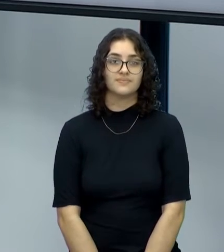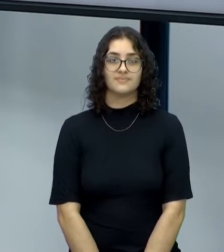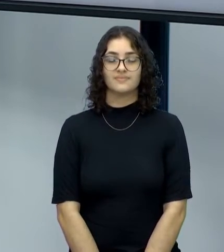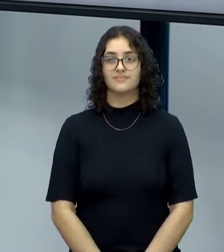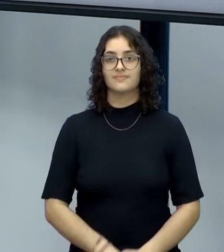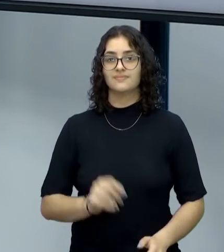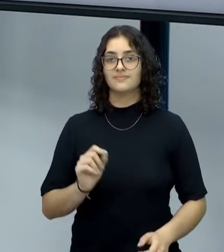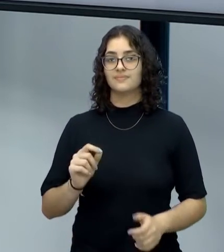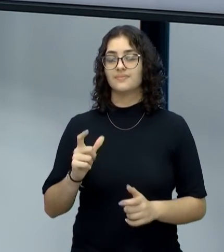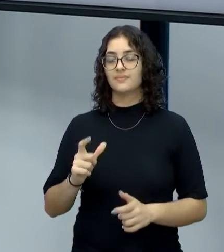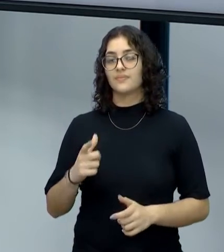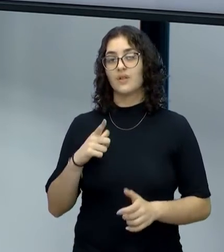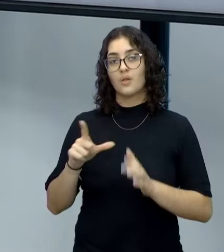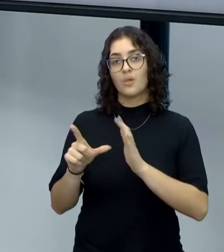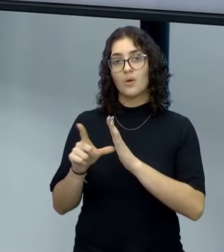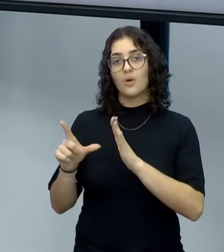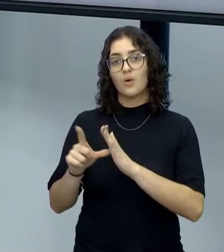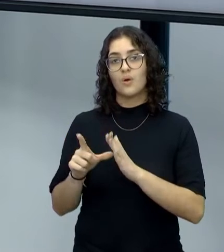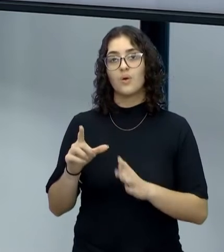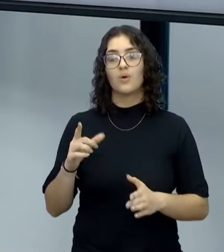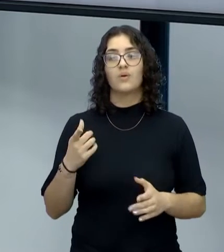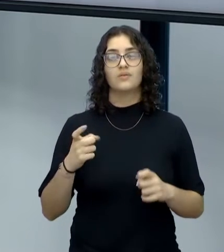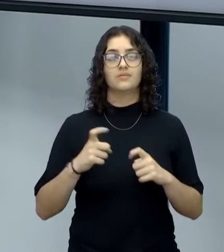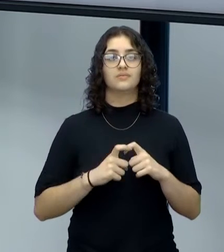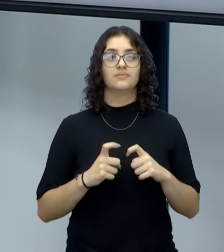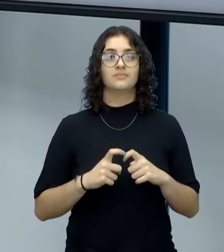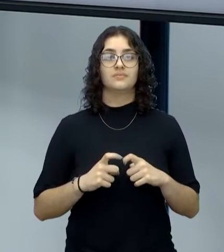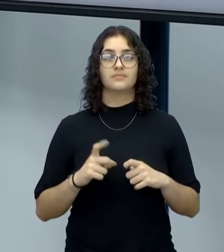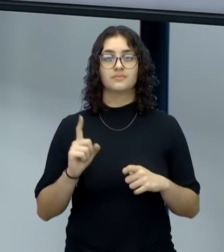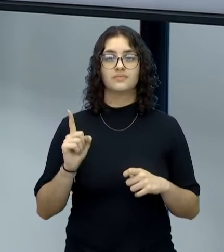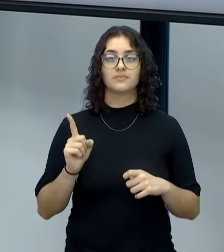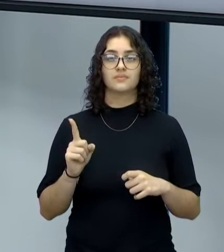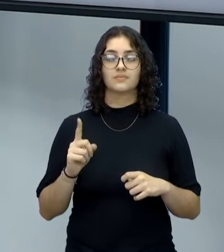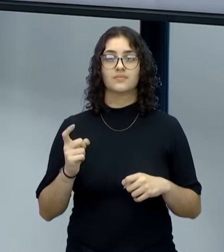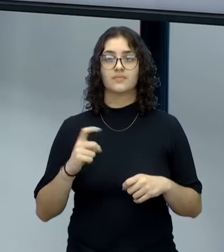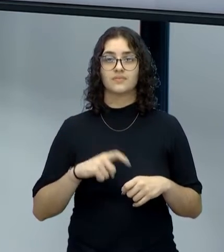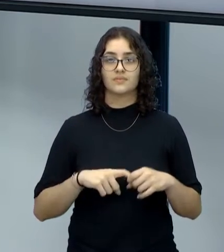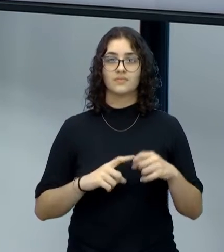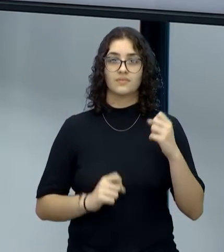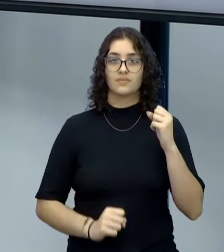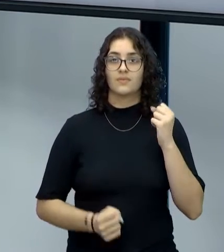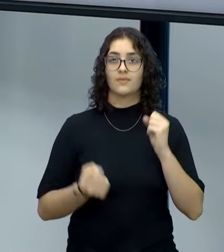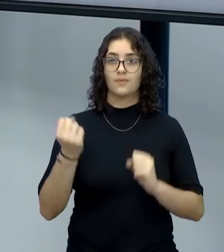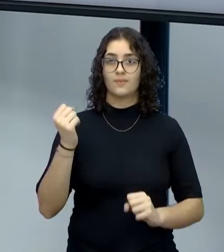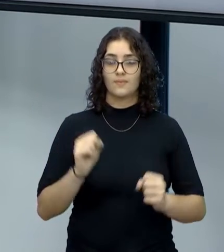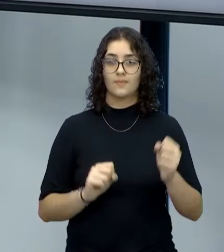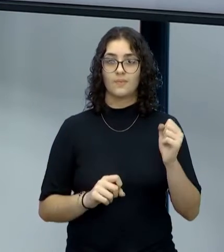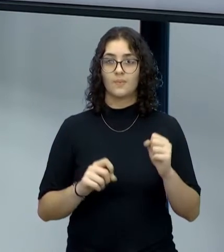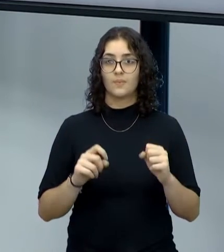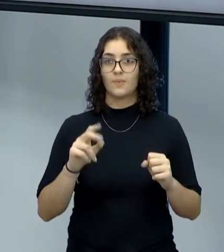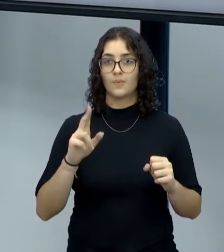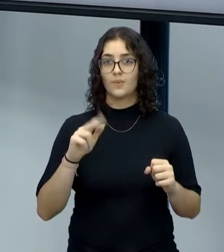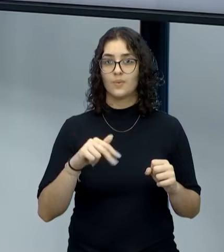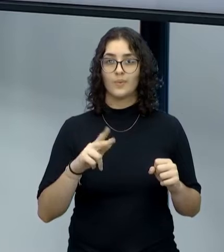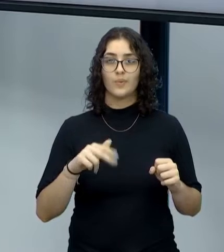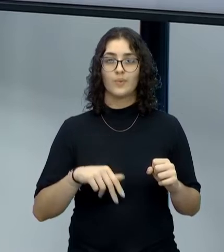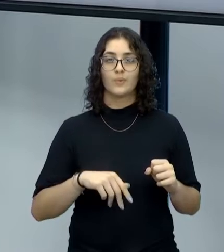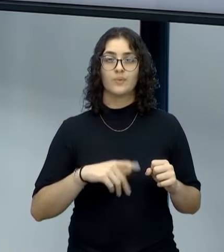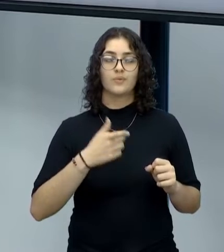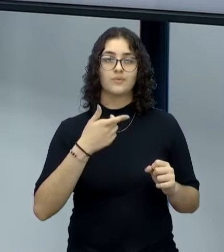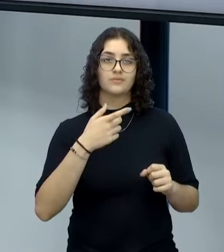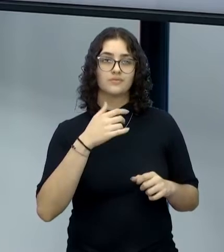locais, em postos, em lojas que trabalham com medicamento, para que esse medicamento volte para a indústria, nunca no vaso sanitário, nem no